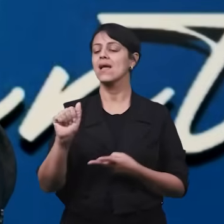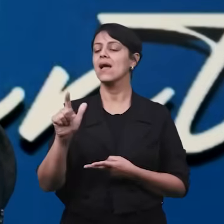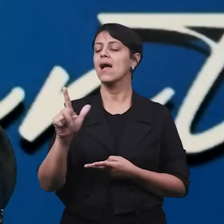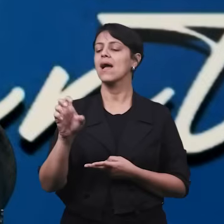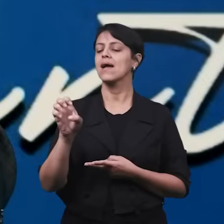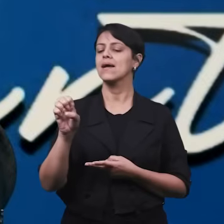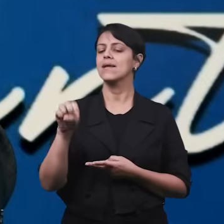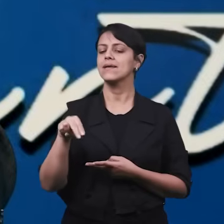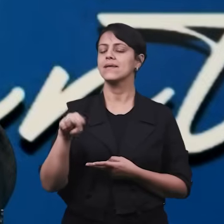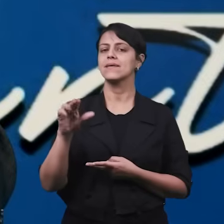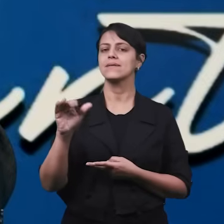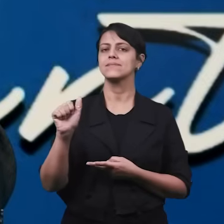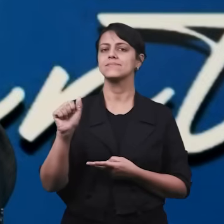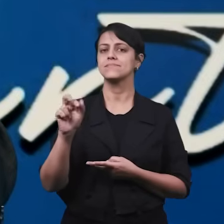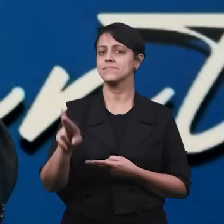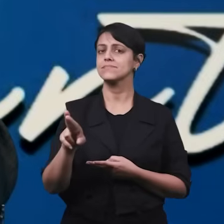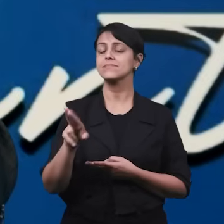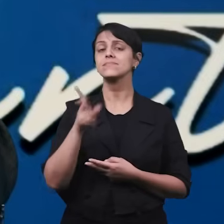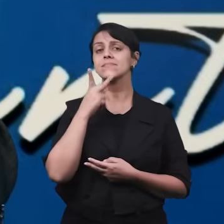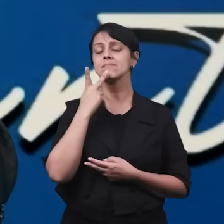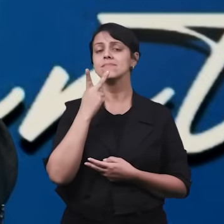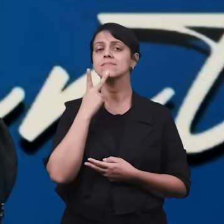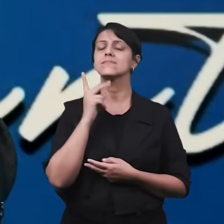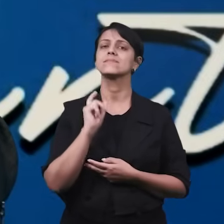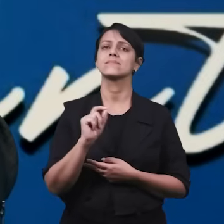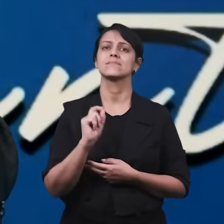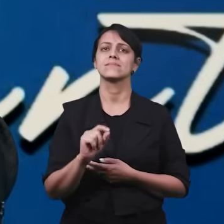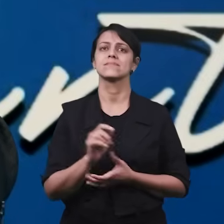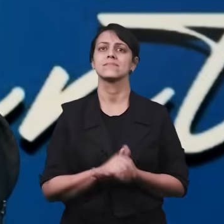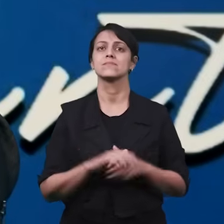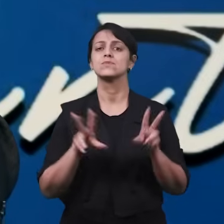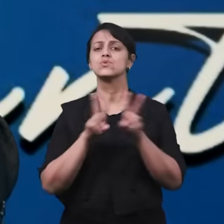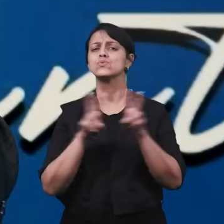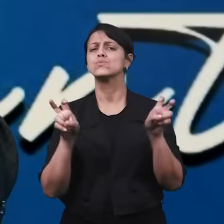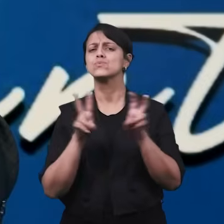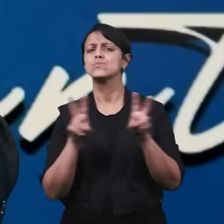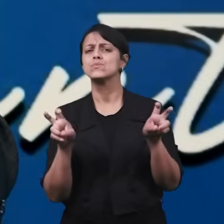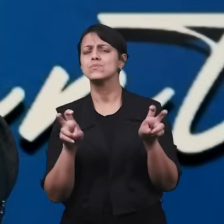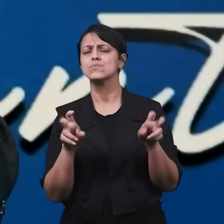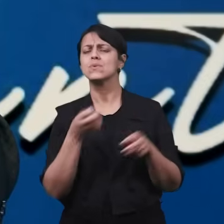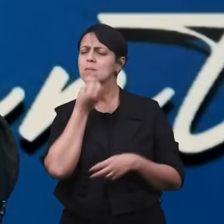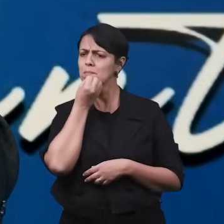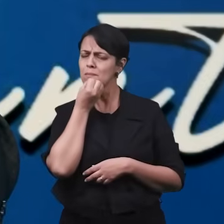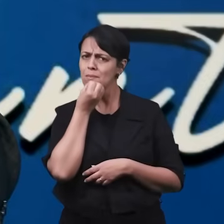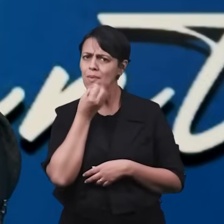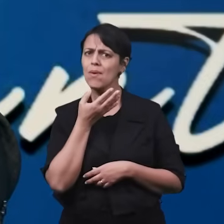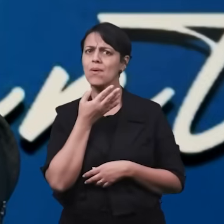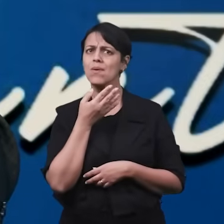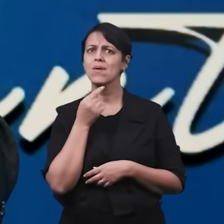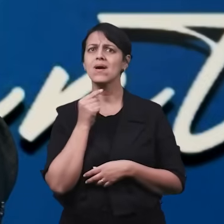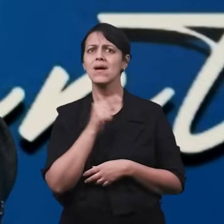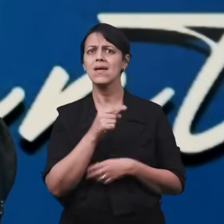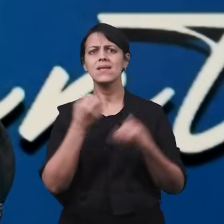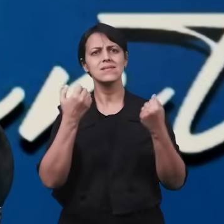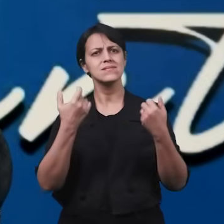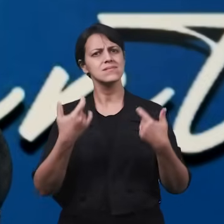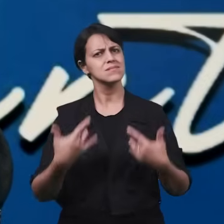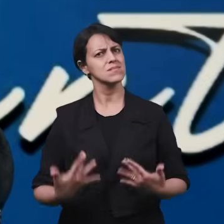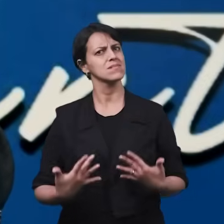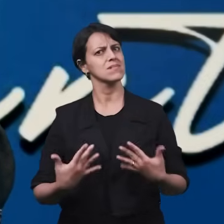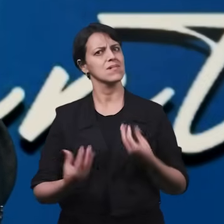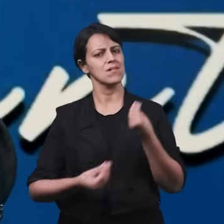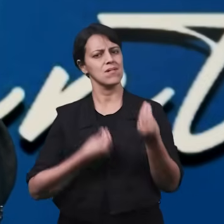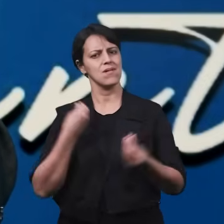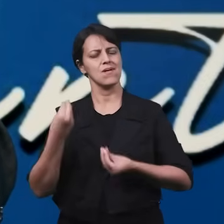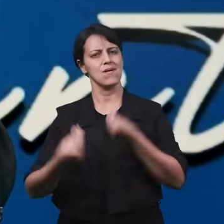ele disse o seguinte, que as colocações deste assunto são muito assim boas, e ele fez uma abordagem muito